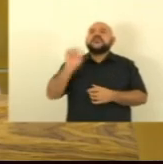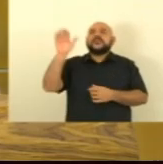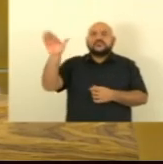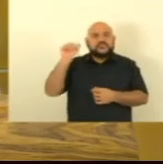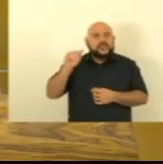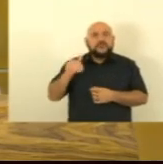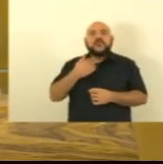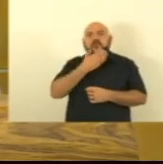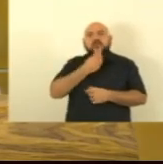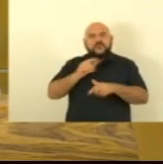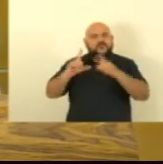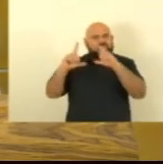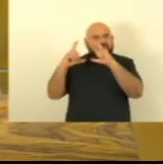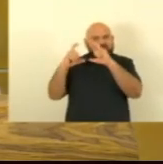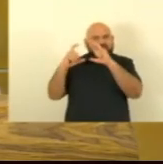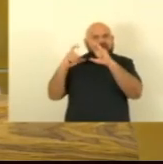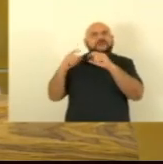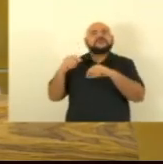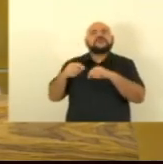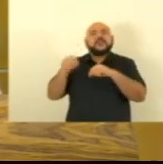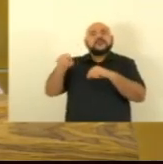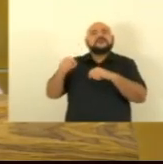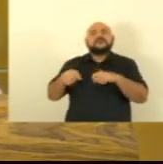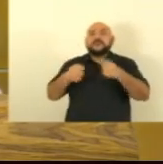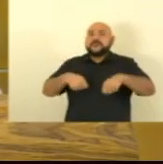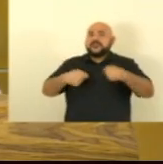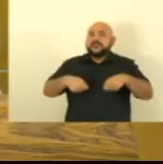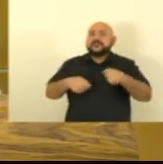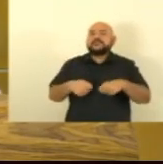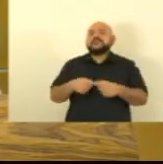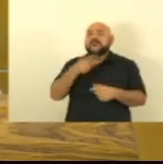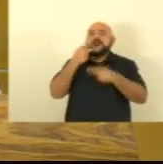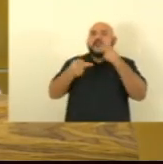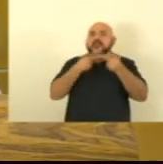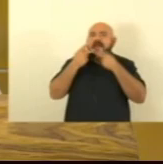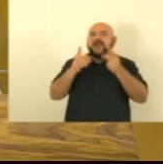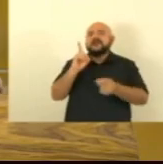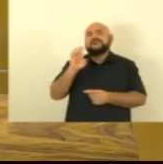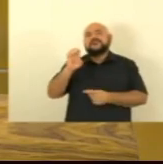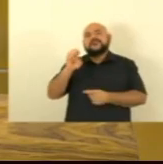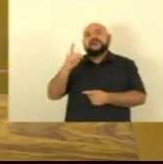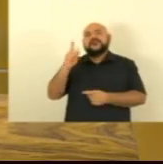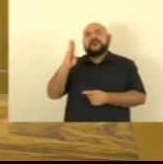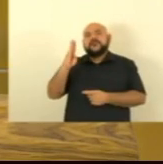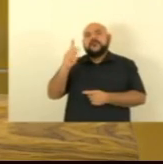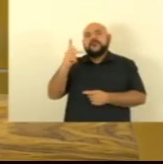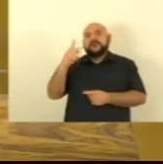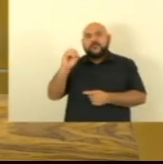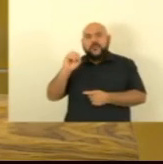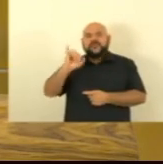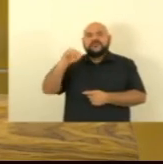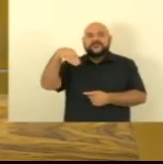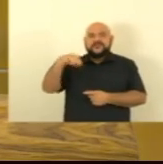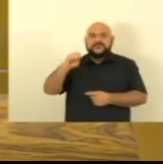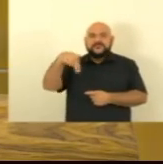porque ele tem muita coisa a dizer. Esse momento aí, não tinha ninguém lá dentro, a não ser pessoas